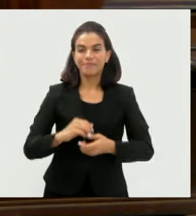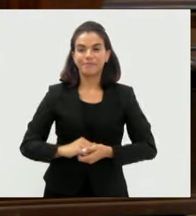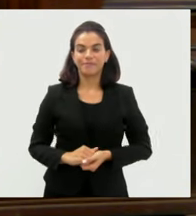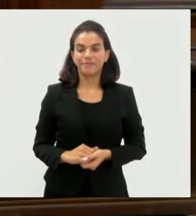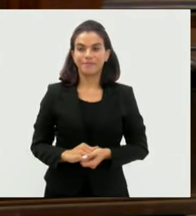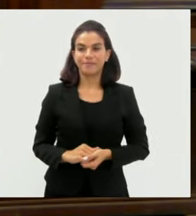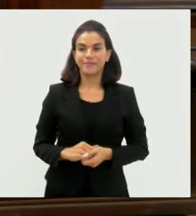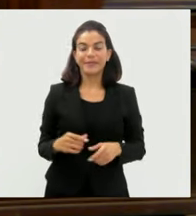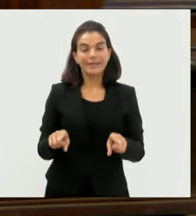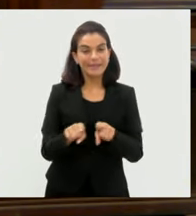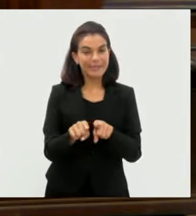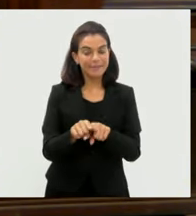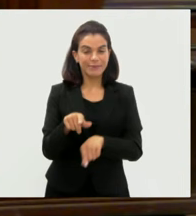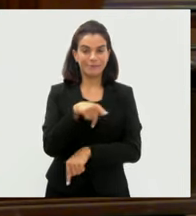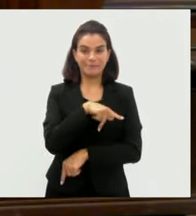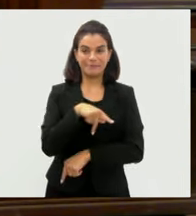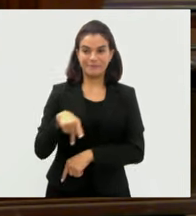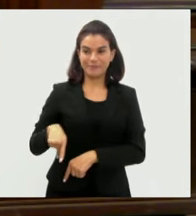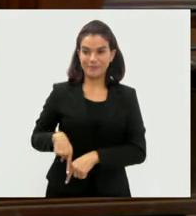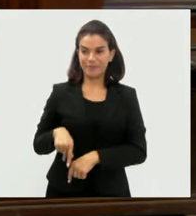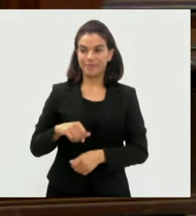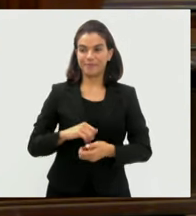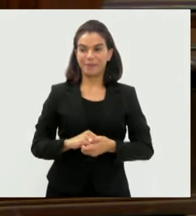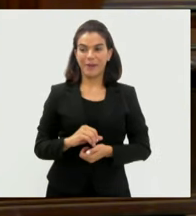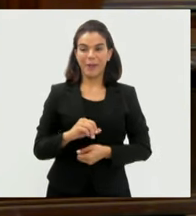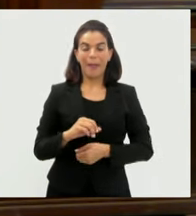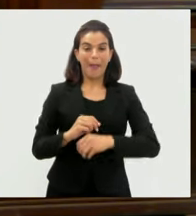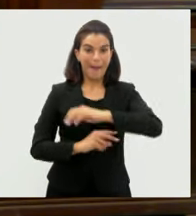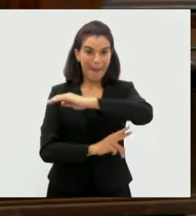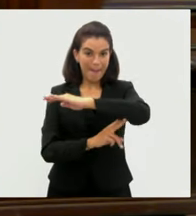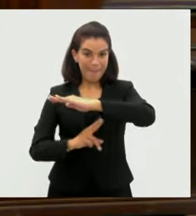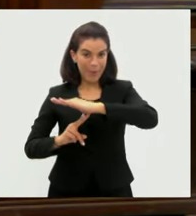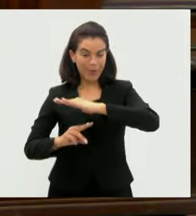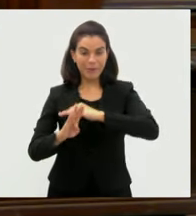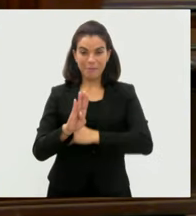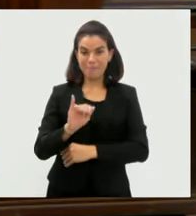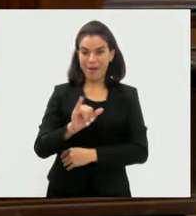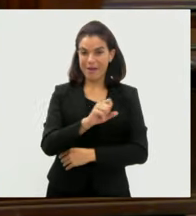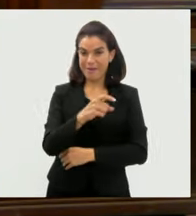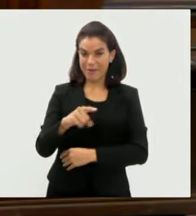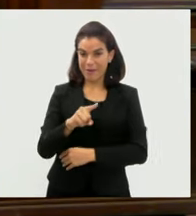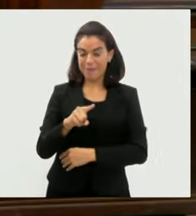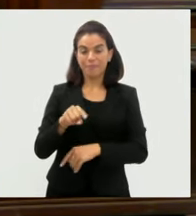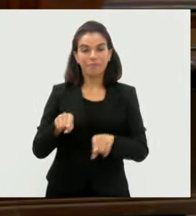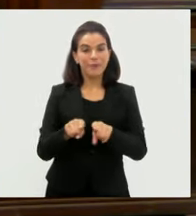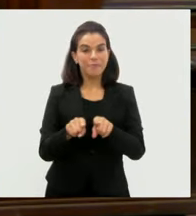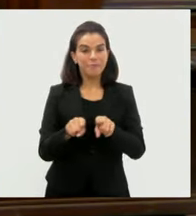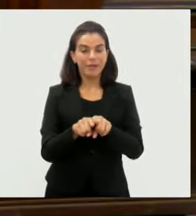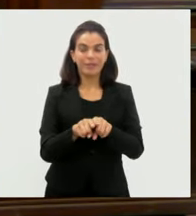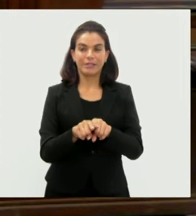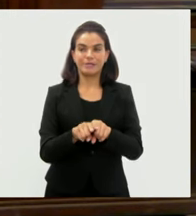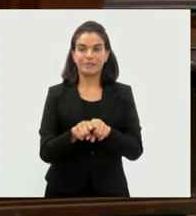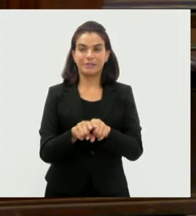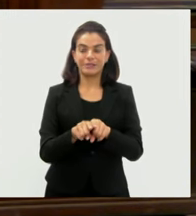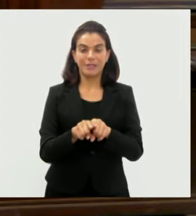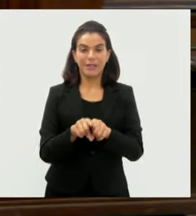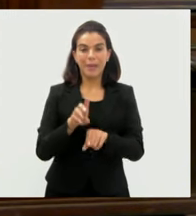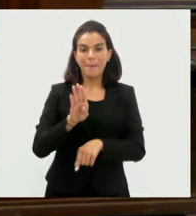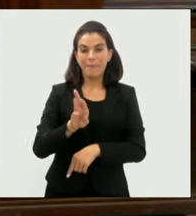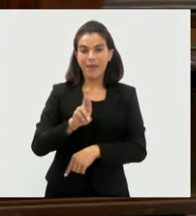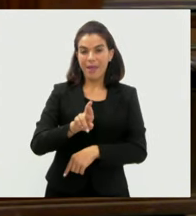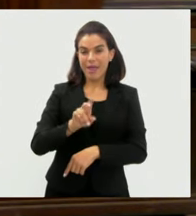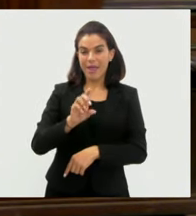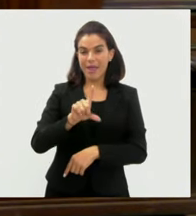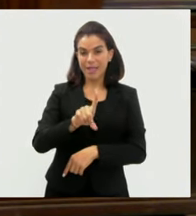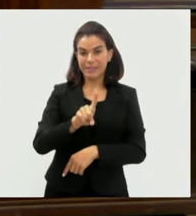senhora presidente, além da Ponte do Baião, o acesso de 12 quilômetros até a BR-101 também está